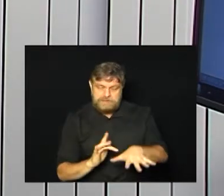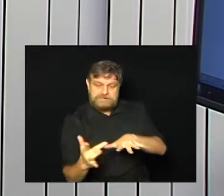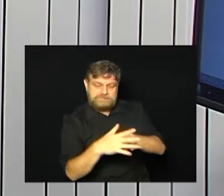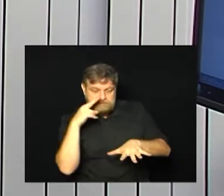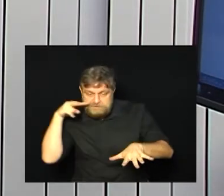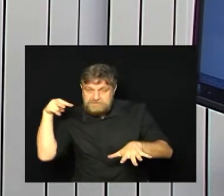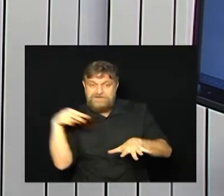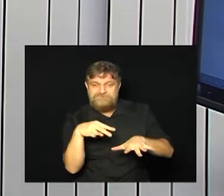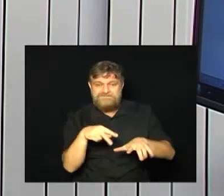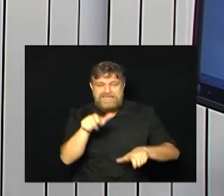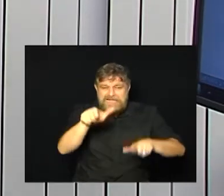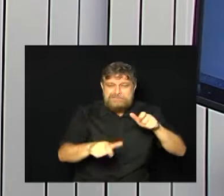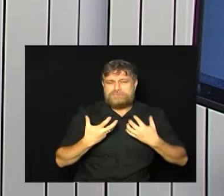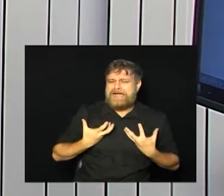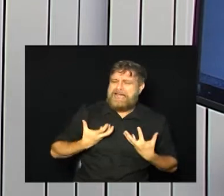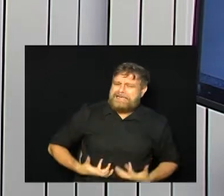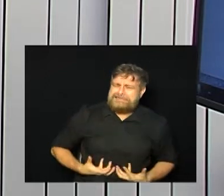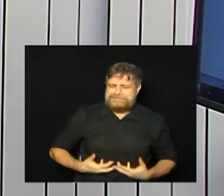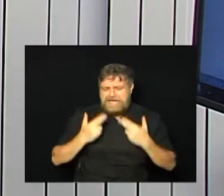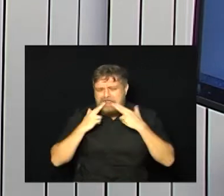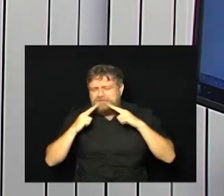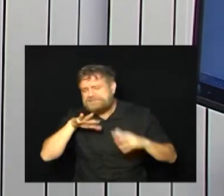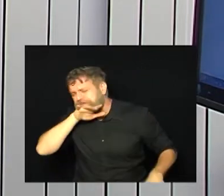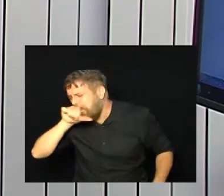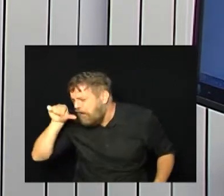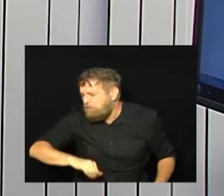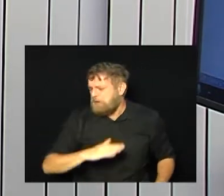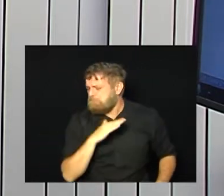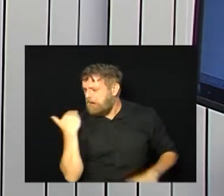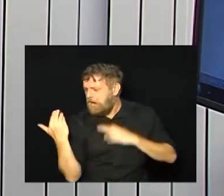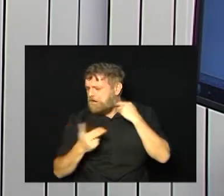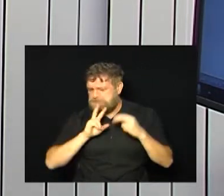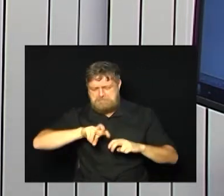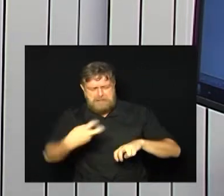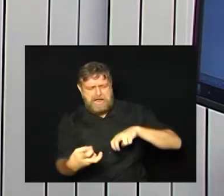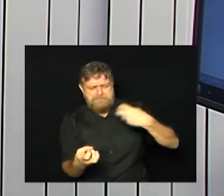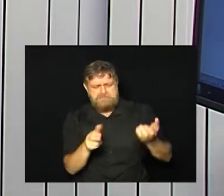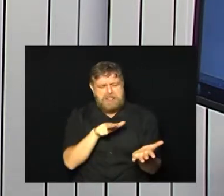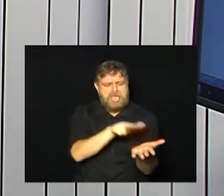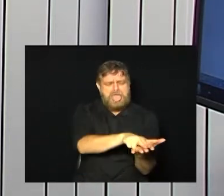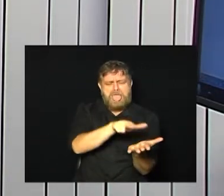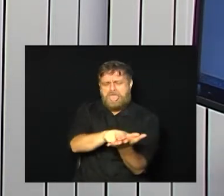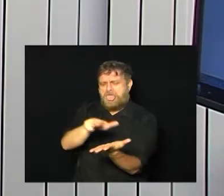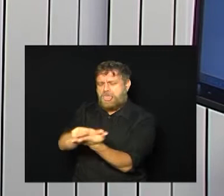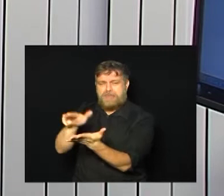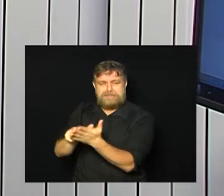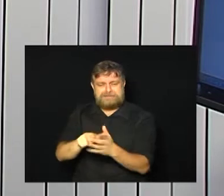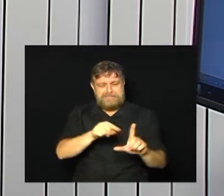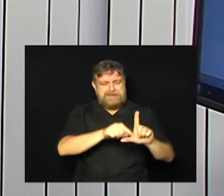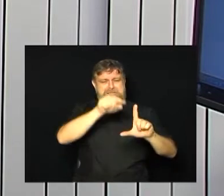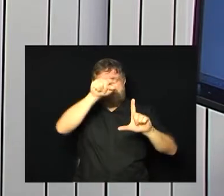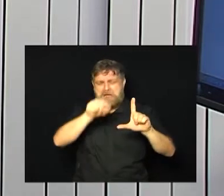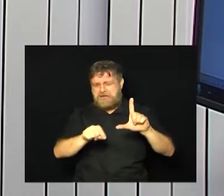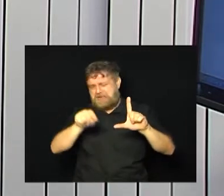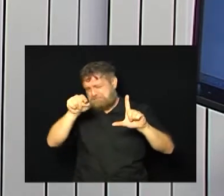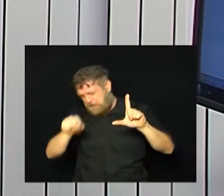as pessoas cansadas de notícias ruins, de mortes, de internações. É uma situação que ora piora, depois